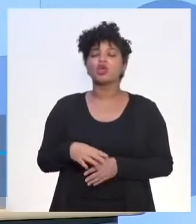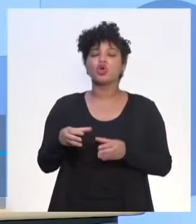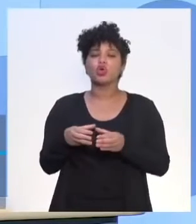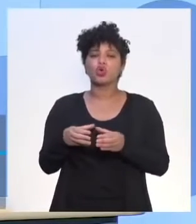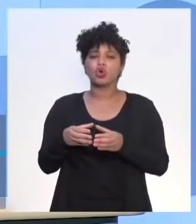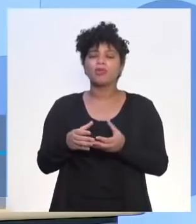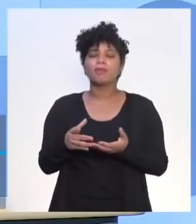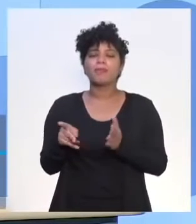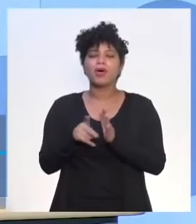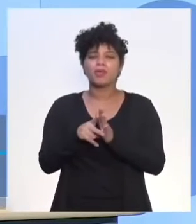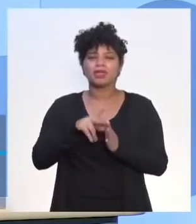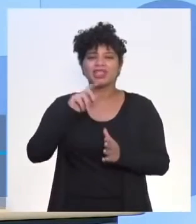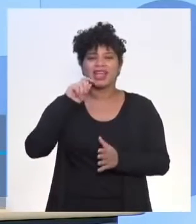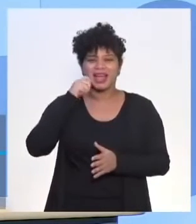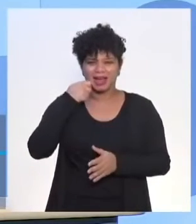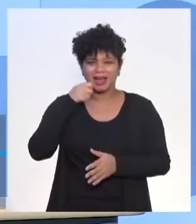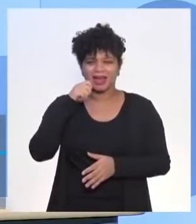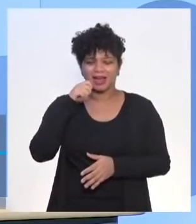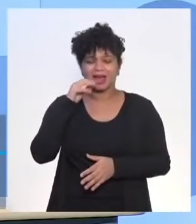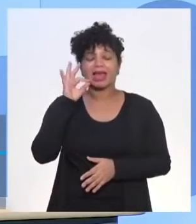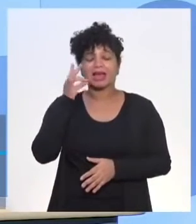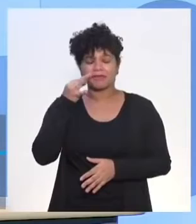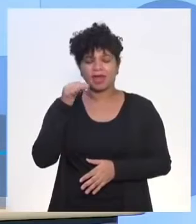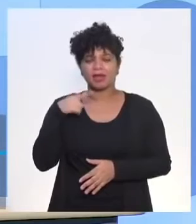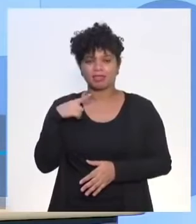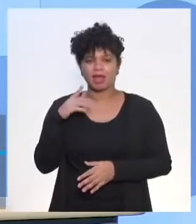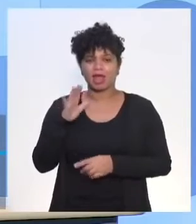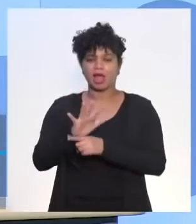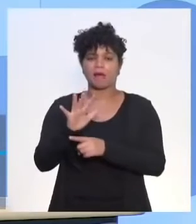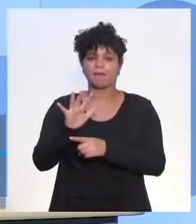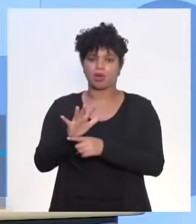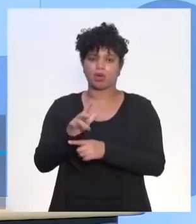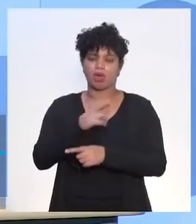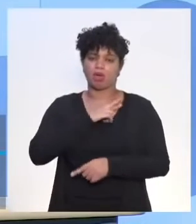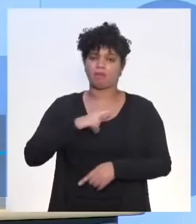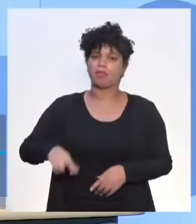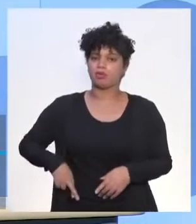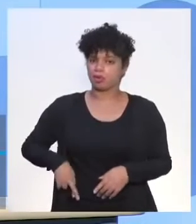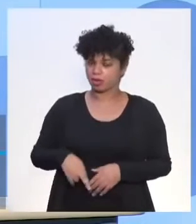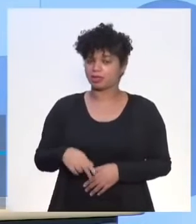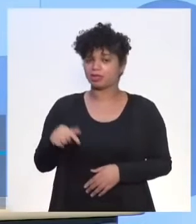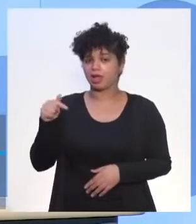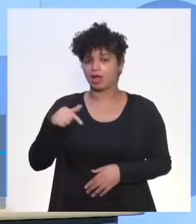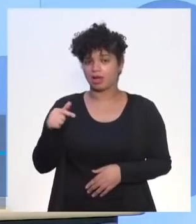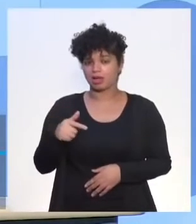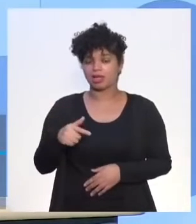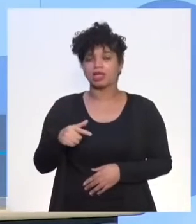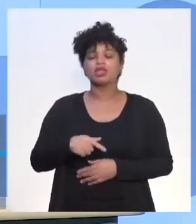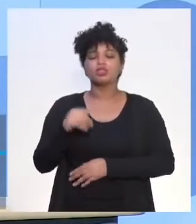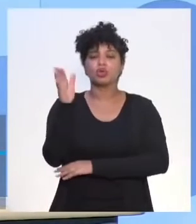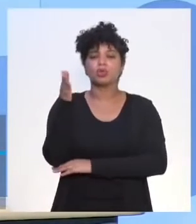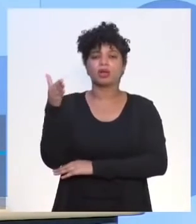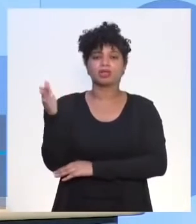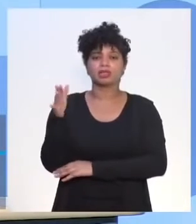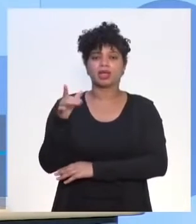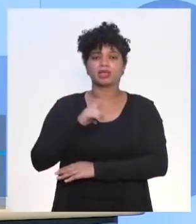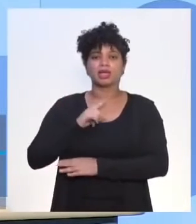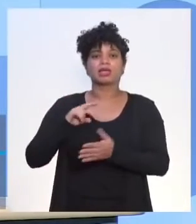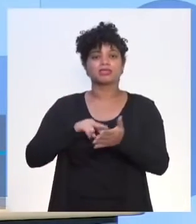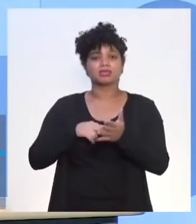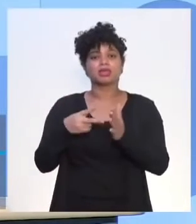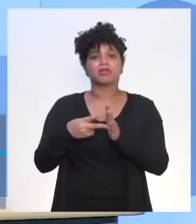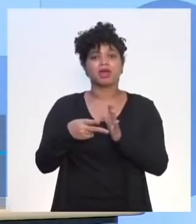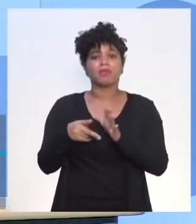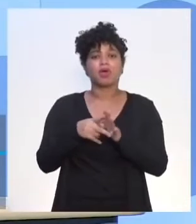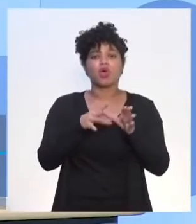que também, em grande parte, apoiaram todo esse processo republicano. Então, a nossa bandeira, ela tem símbolos que representam, na